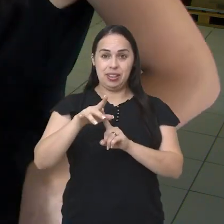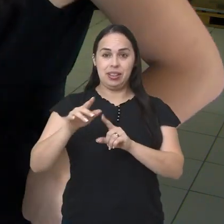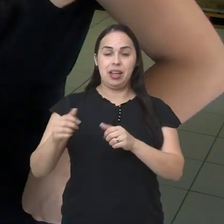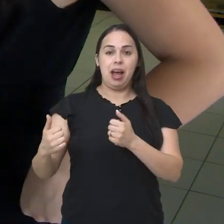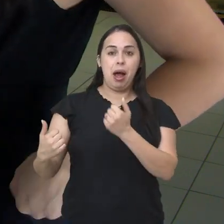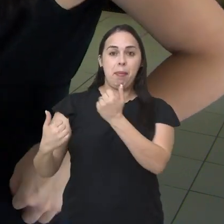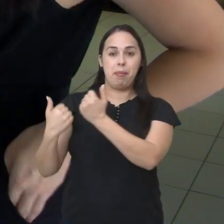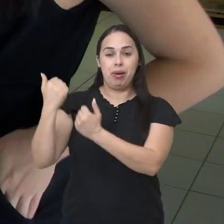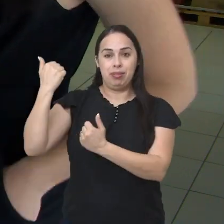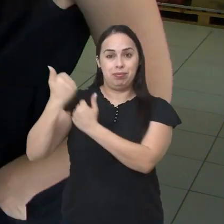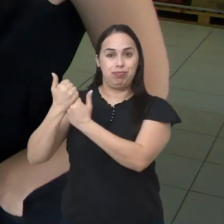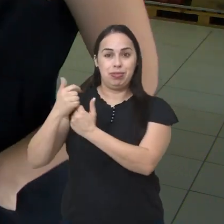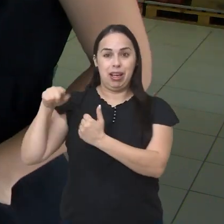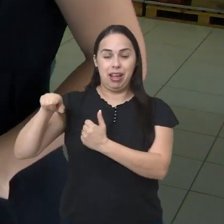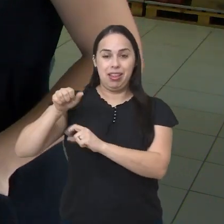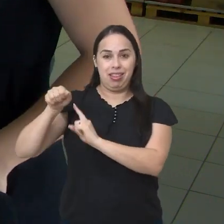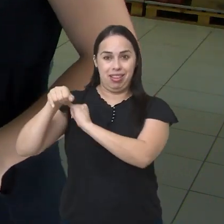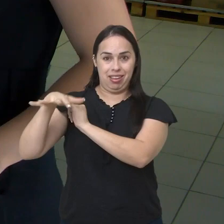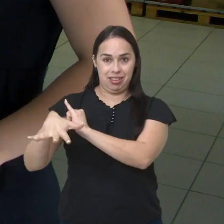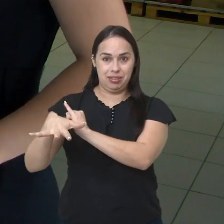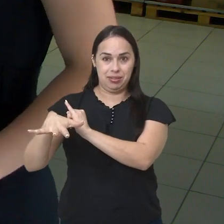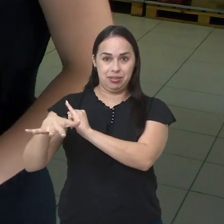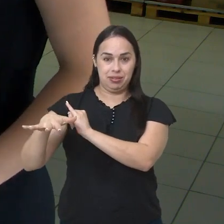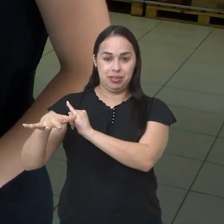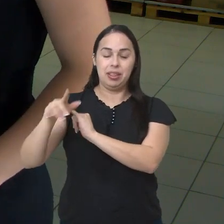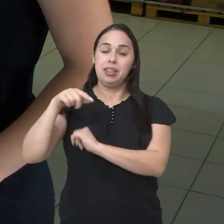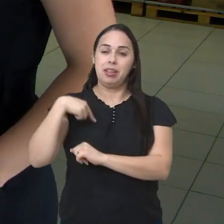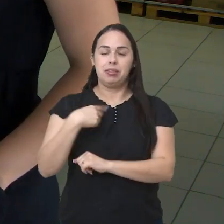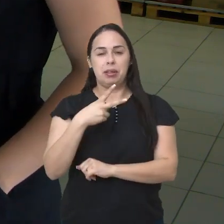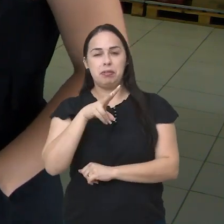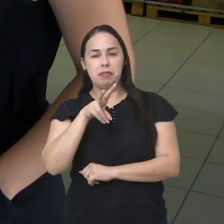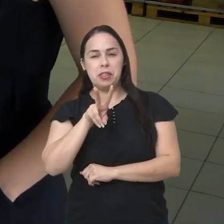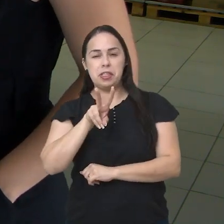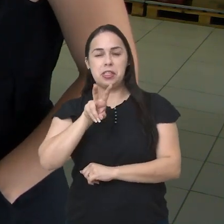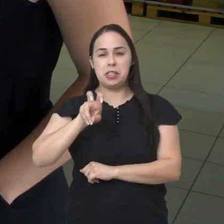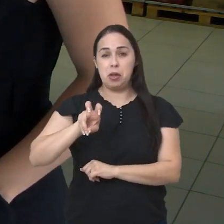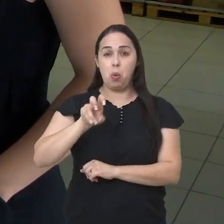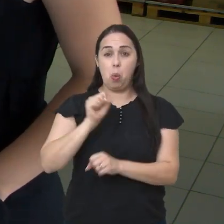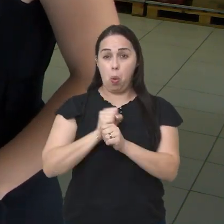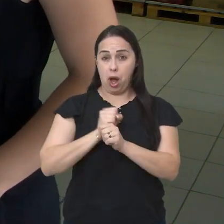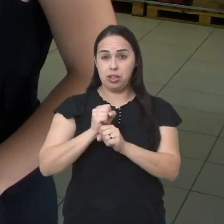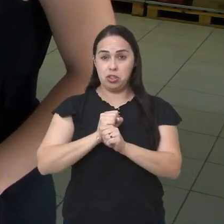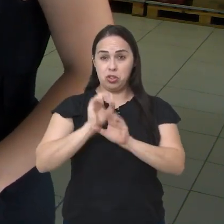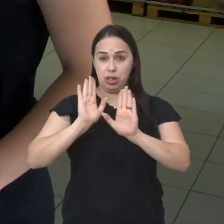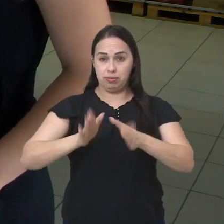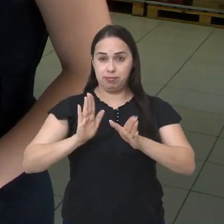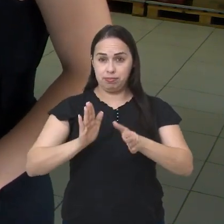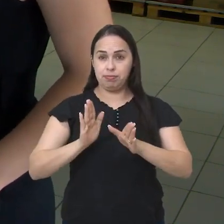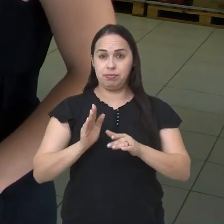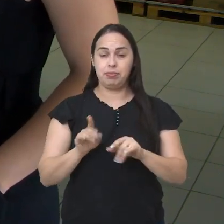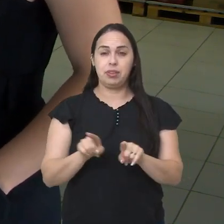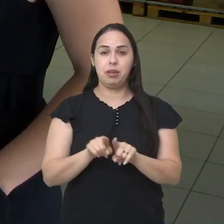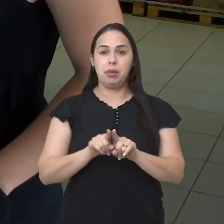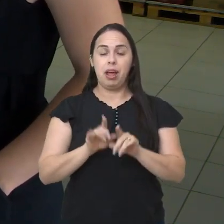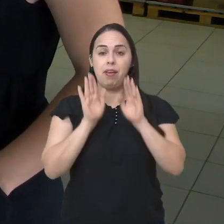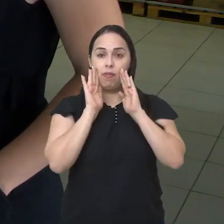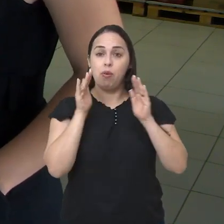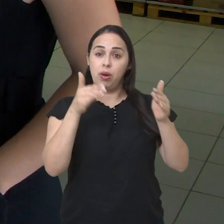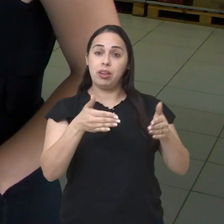Cidade. Ela existe há mais de 25 anos. Esse programa, voltado para as